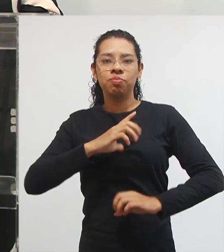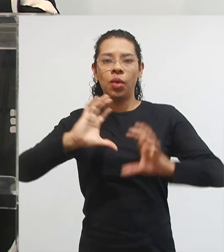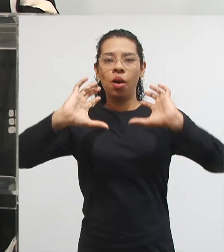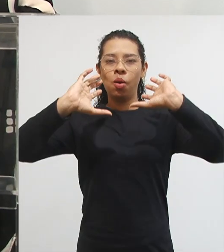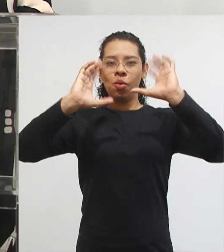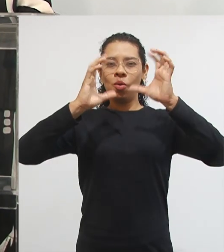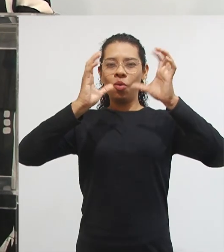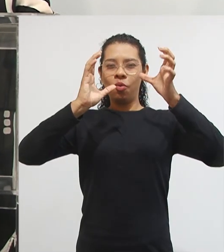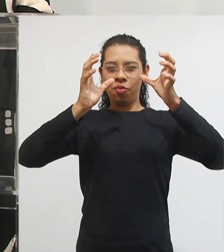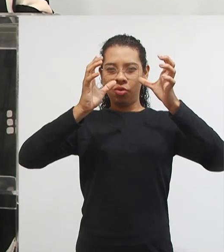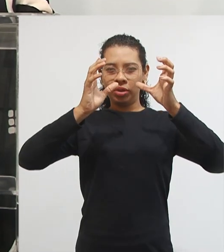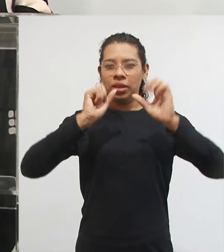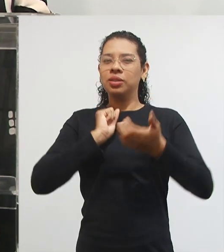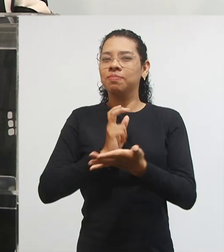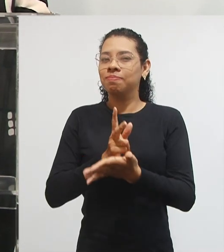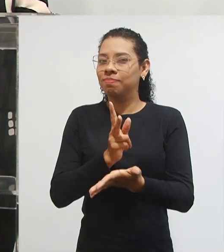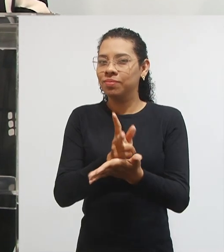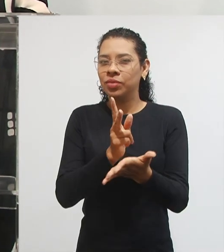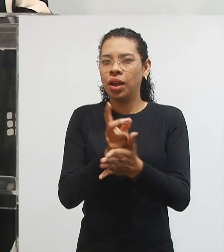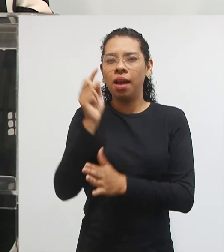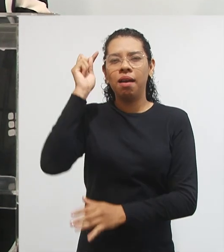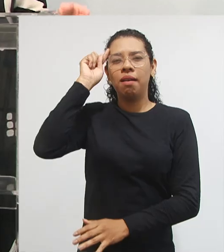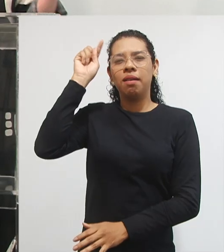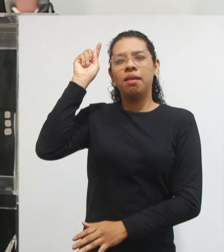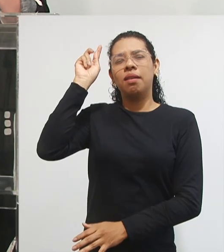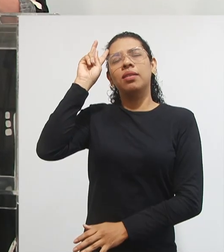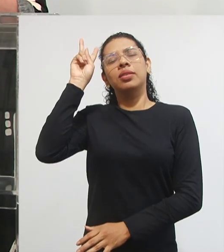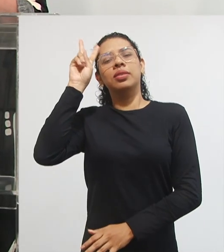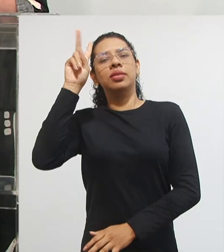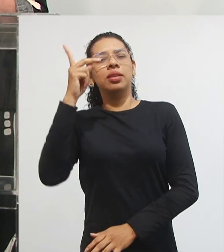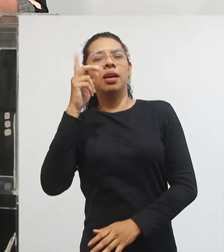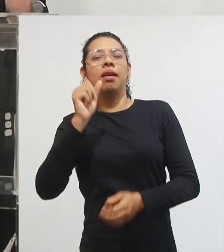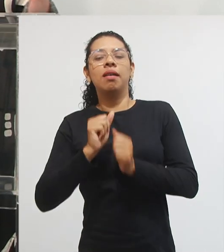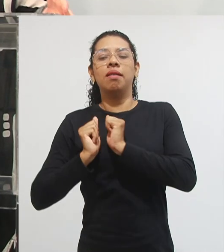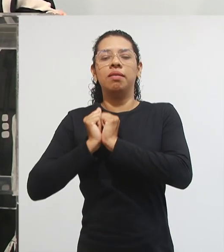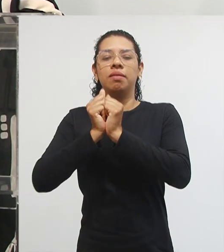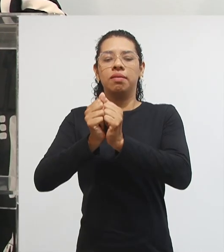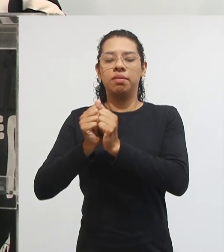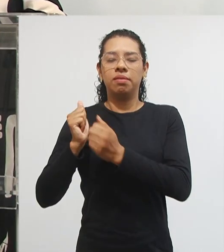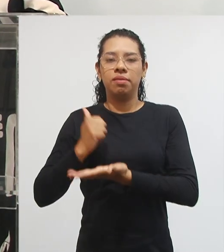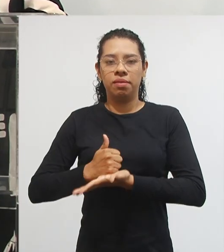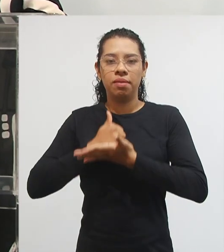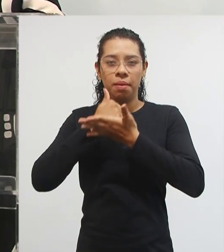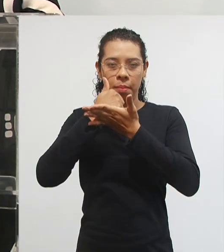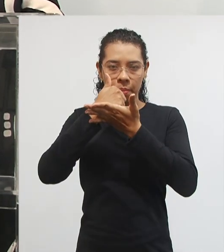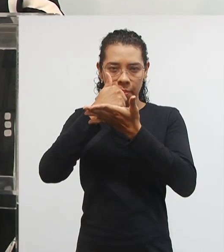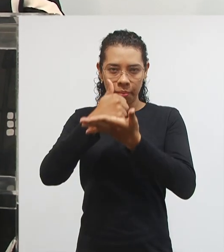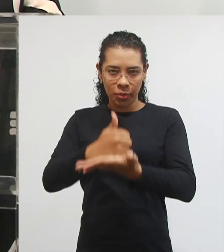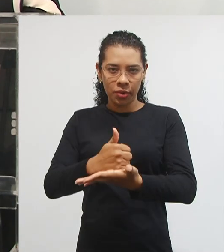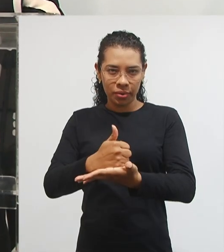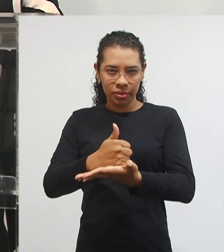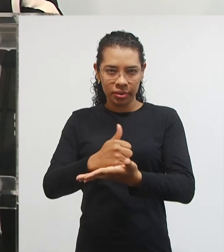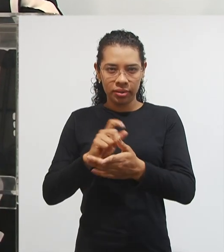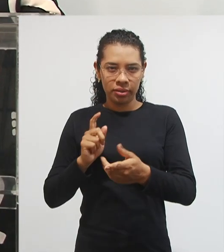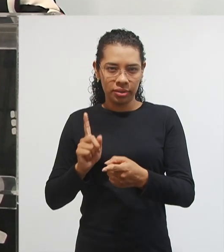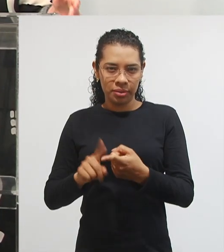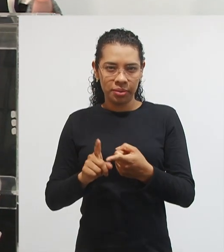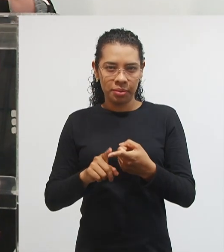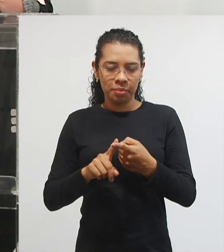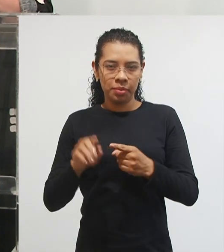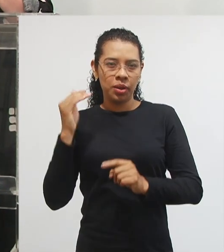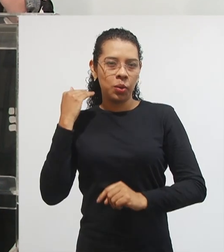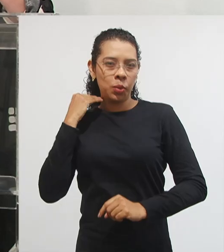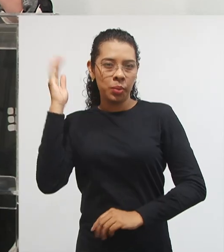vôlei brasileiro associada ao Banco do Brasil, né? Então, isso é o marketing esportivo. O marketing ambiental,